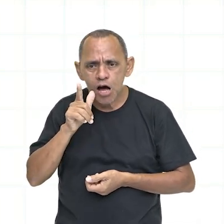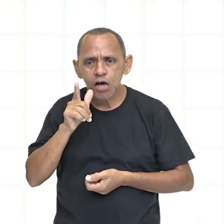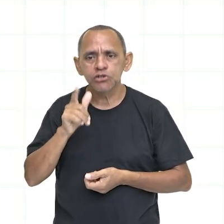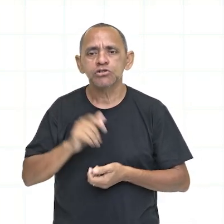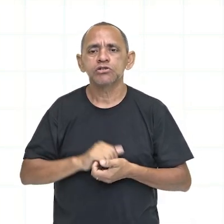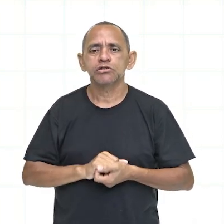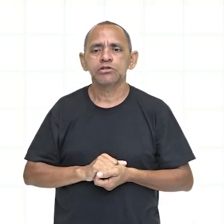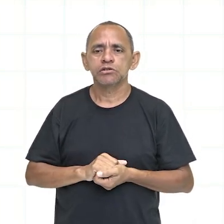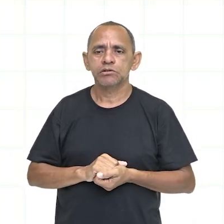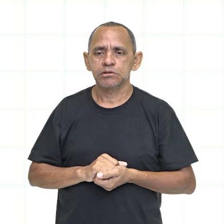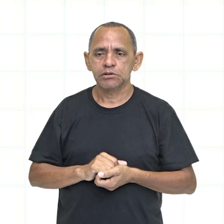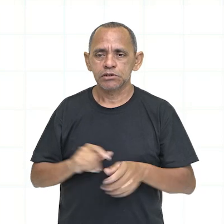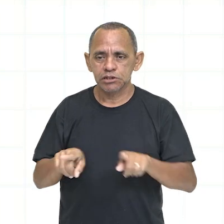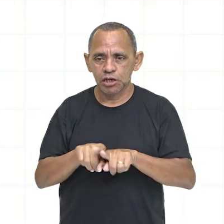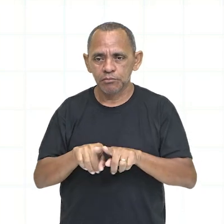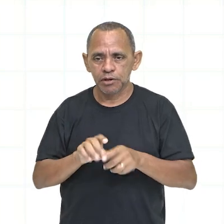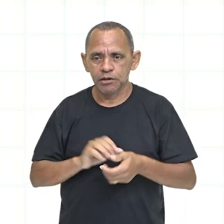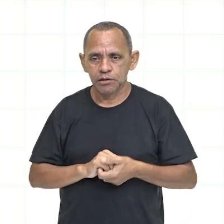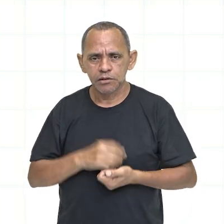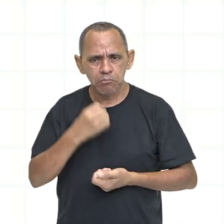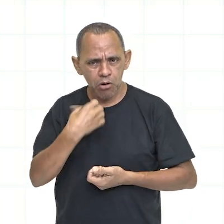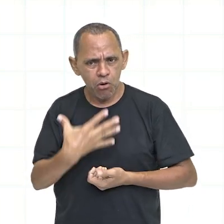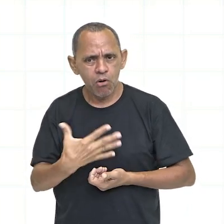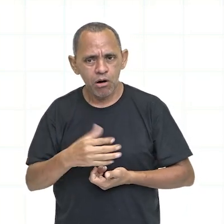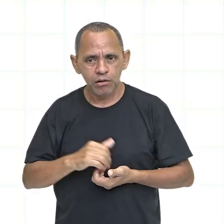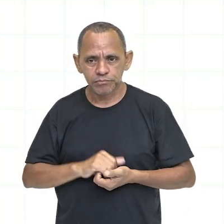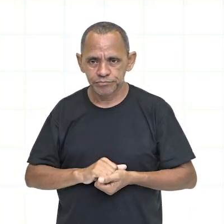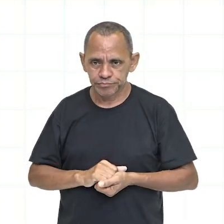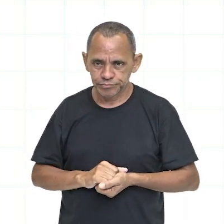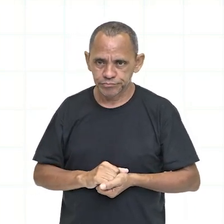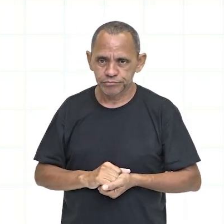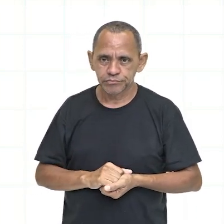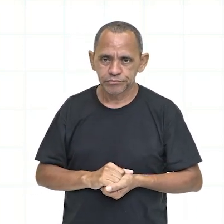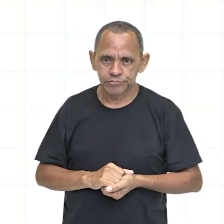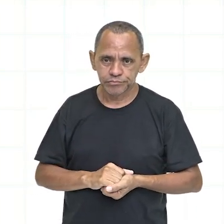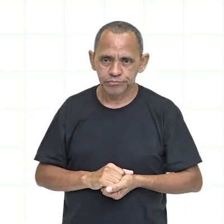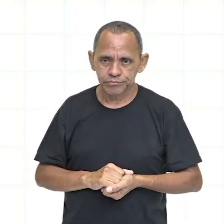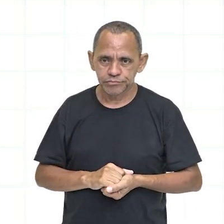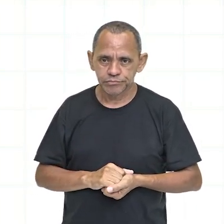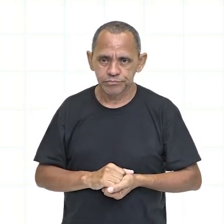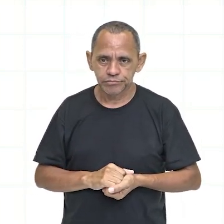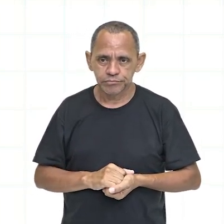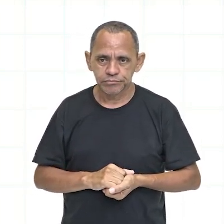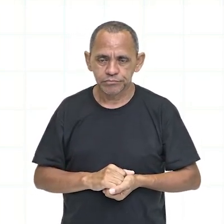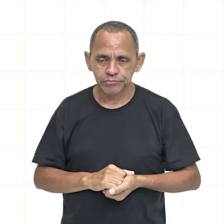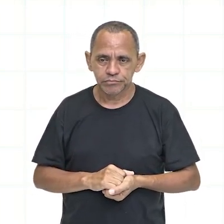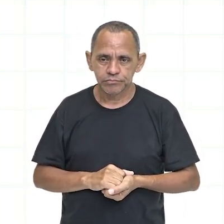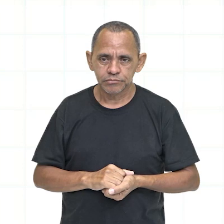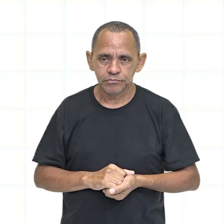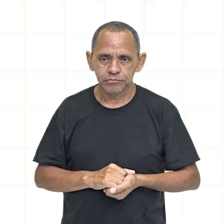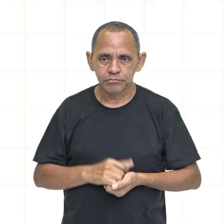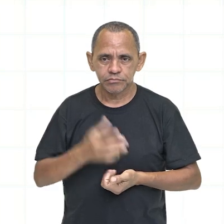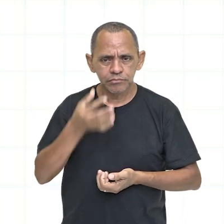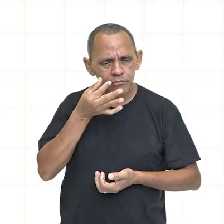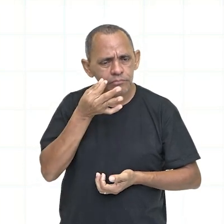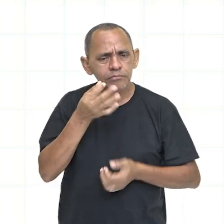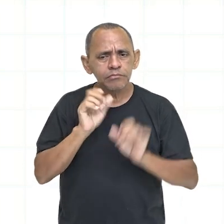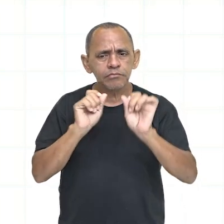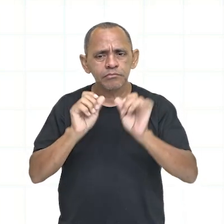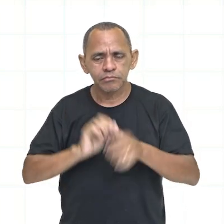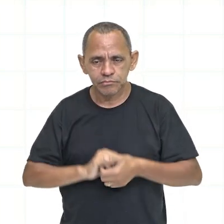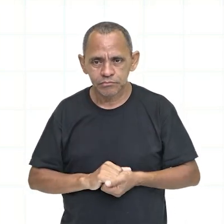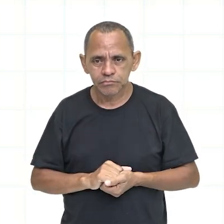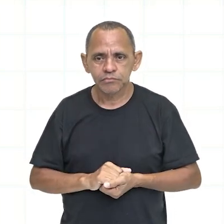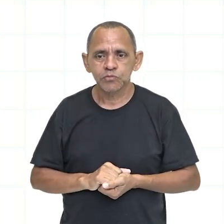excepcionalmente boa, né? Quente, então nós decidimos fazer um piquenique no parque. Chama atenção para a